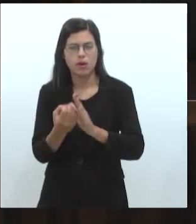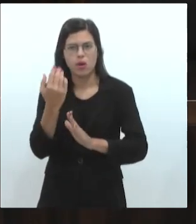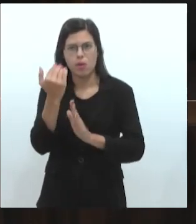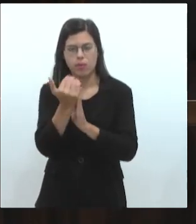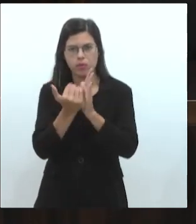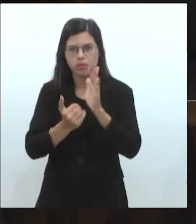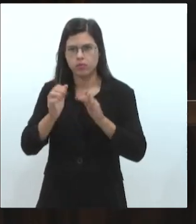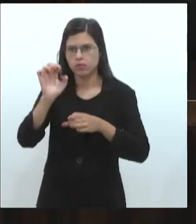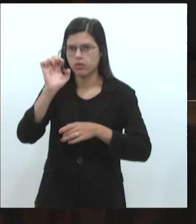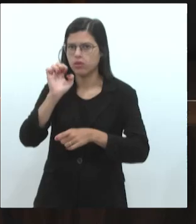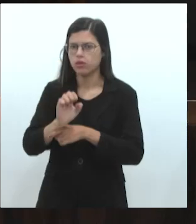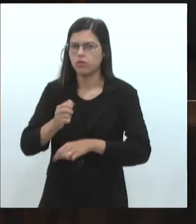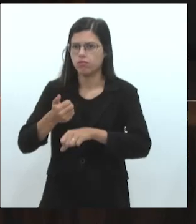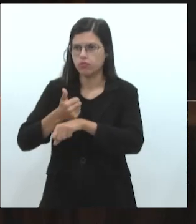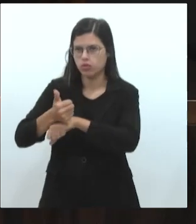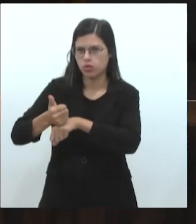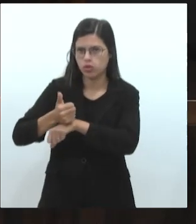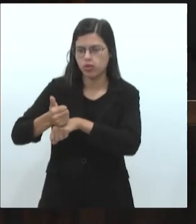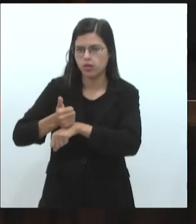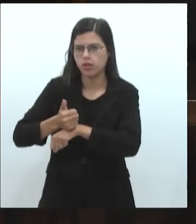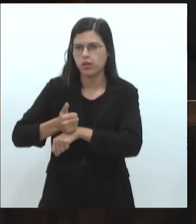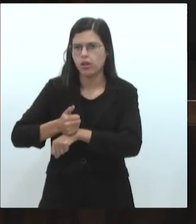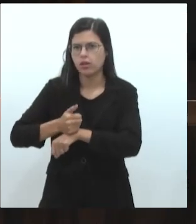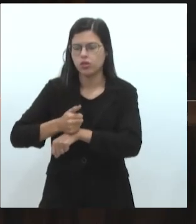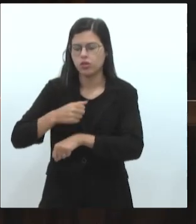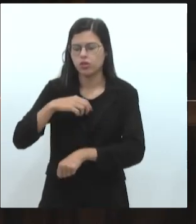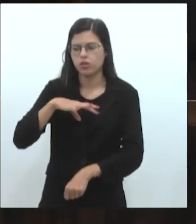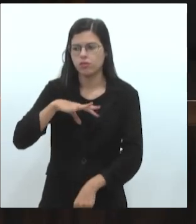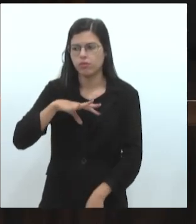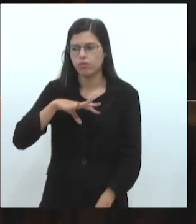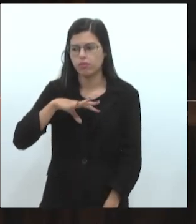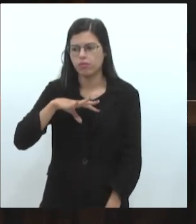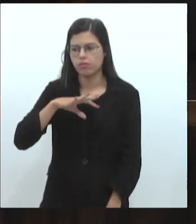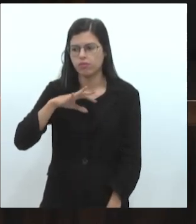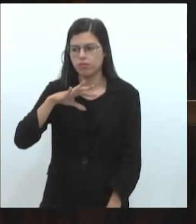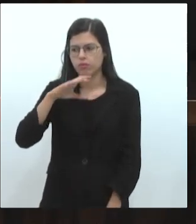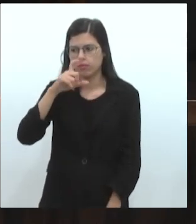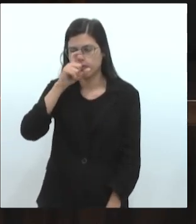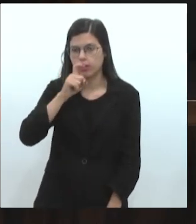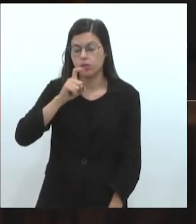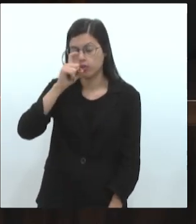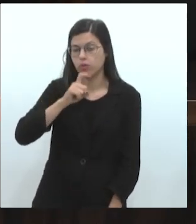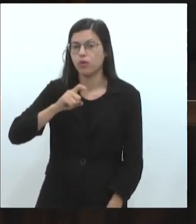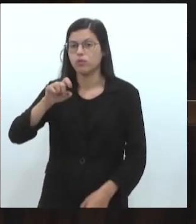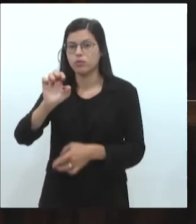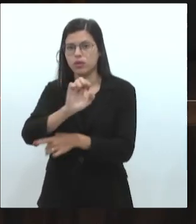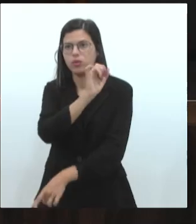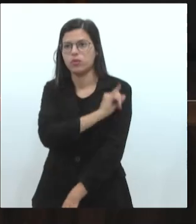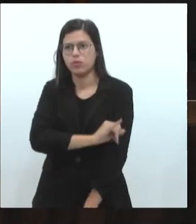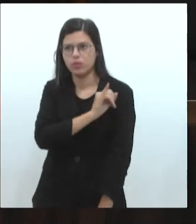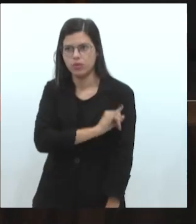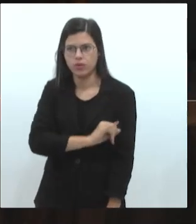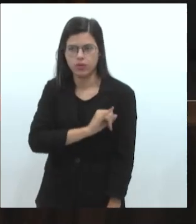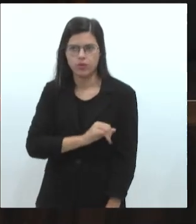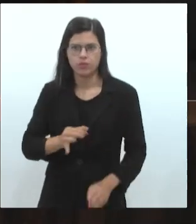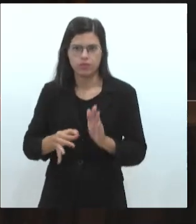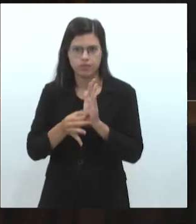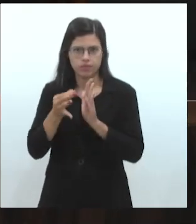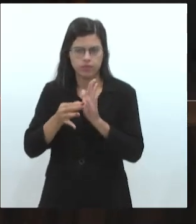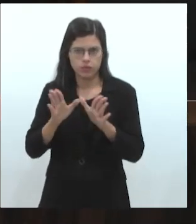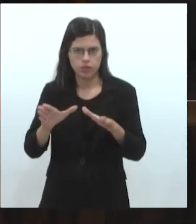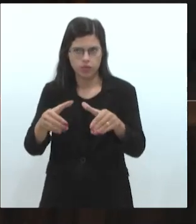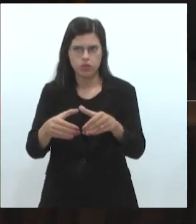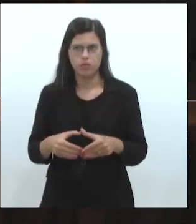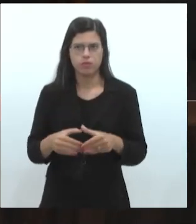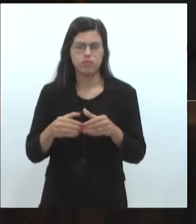Estadual de Dignidade Menstrual no território do Estado do Rio de Janeiro. Parecer das comissões de indicação legislativa favorável. Novo parecer